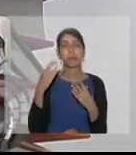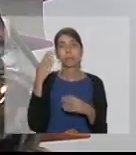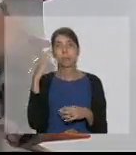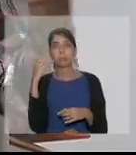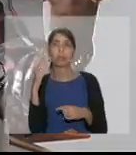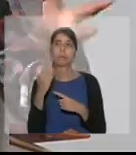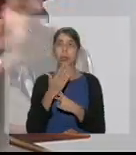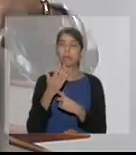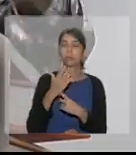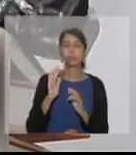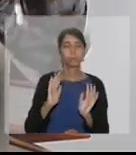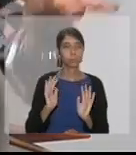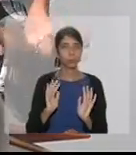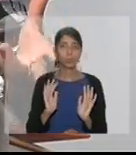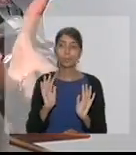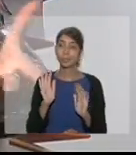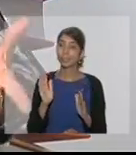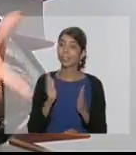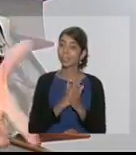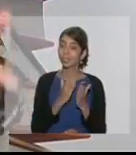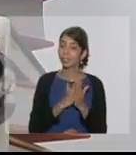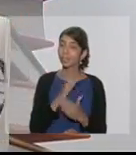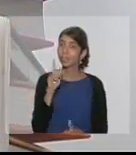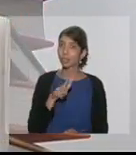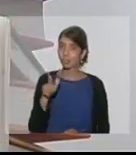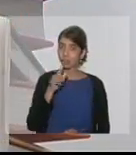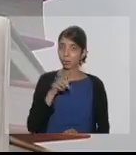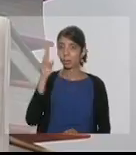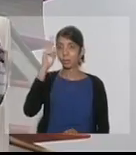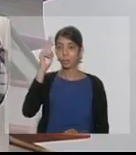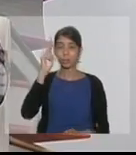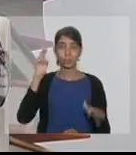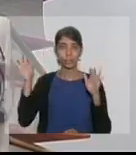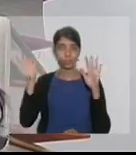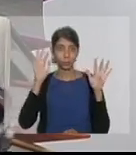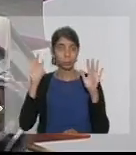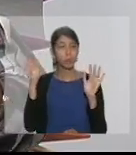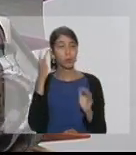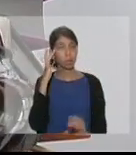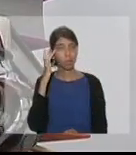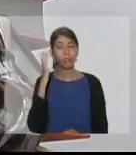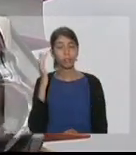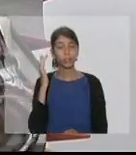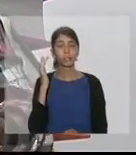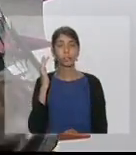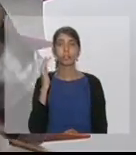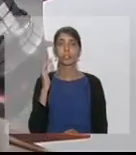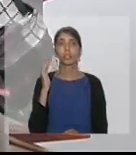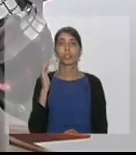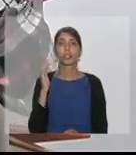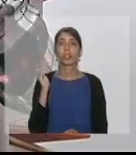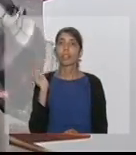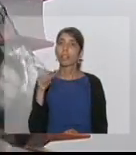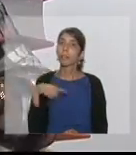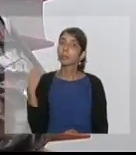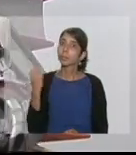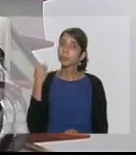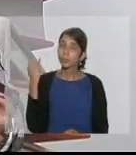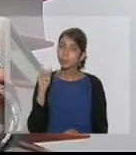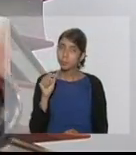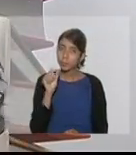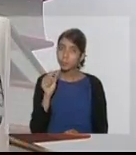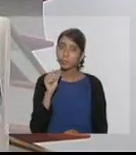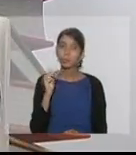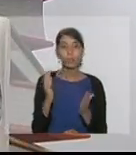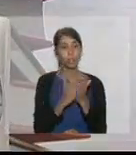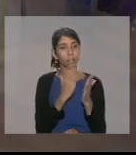livro de autoajuda que possa te ajudar, mas assim, livro de literatura e ficção. Então, eu acho isso, eu acho que o importante é que seu